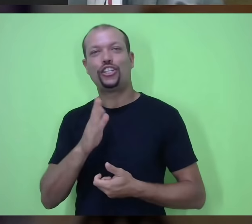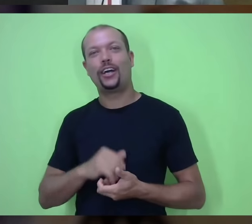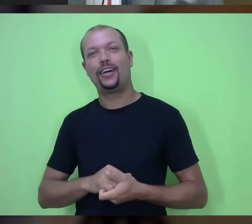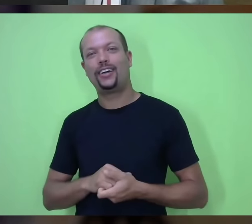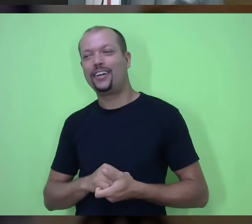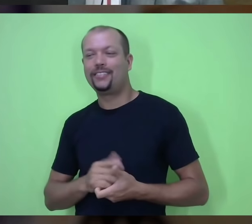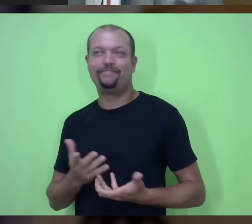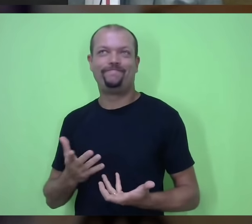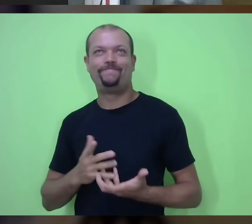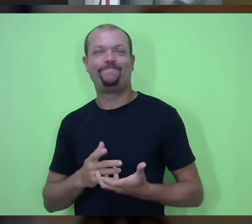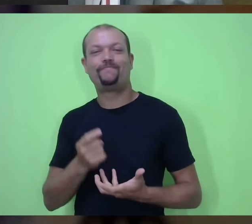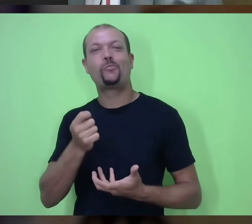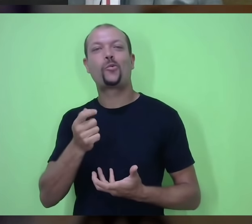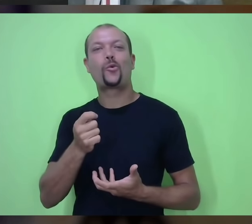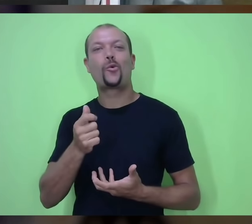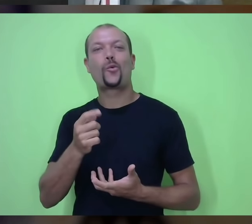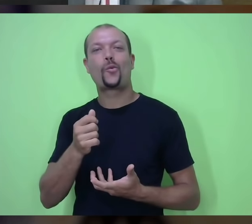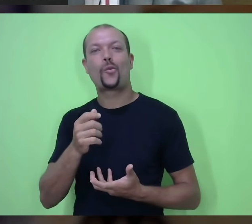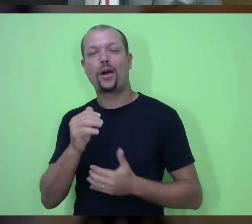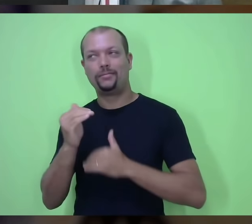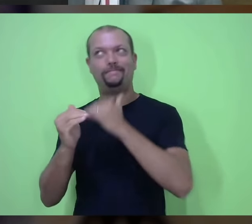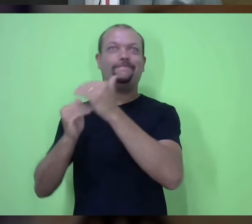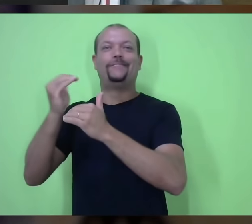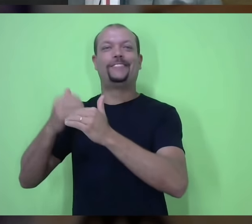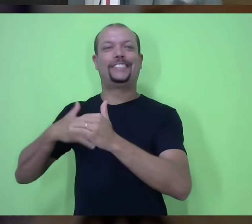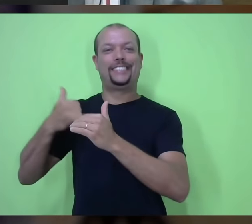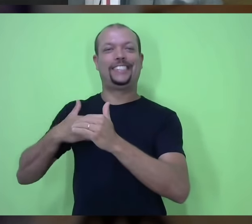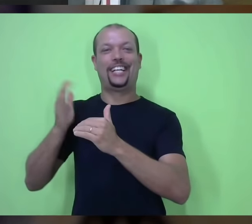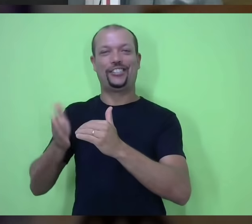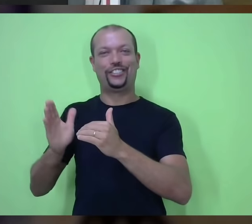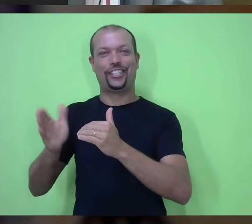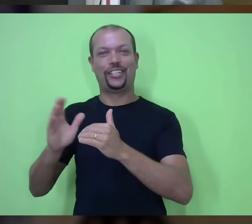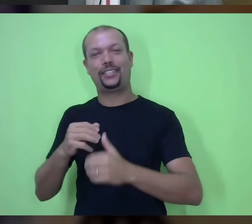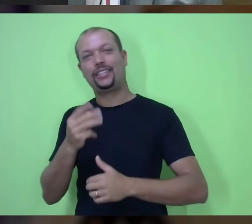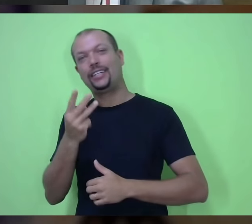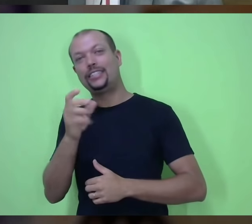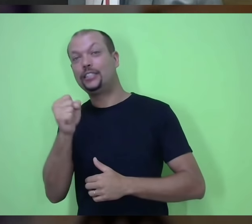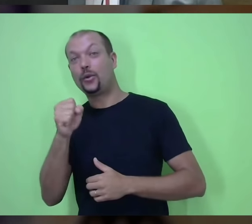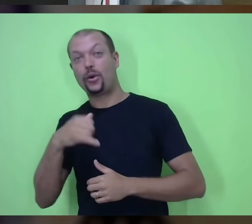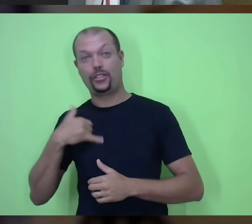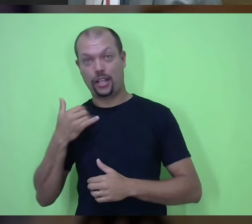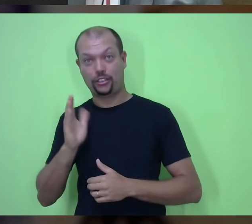entrando na fase já mais avançada aí da vida aí. Hoje eu estou